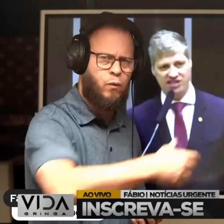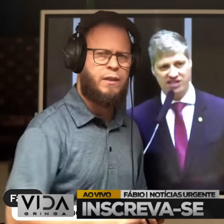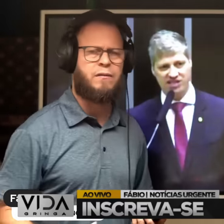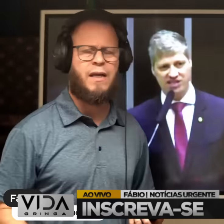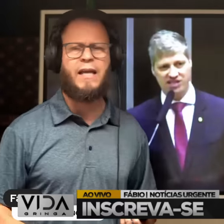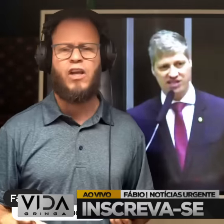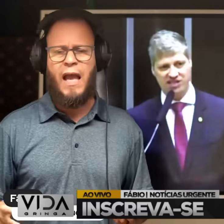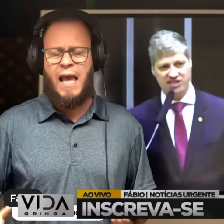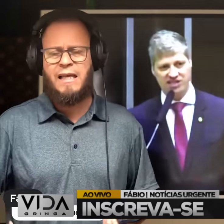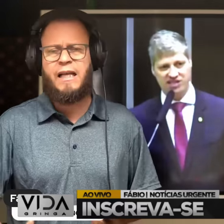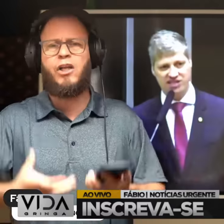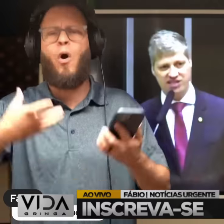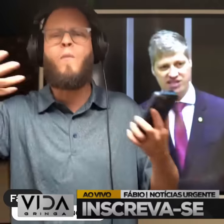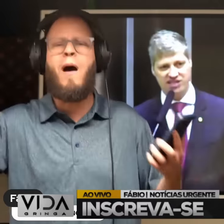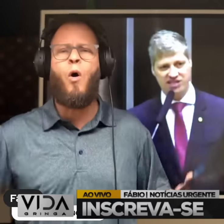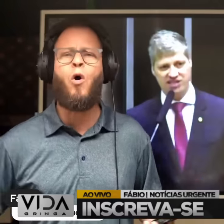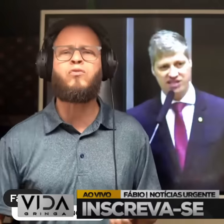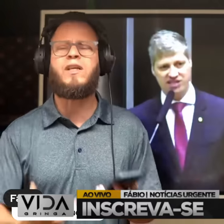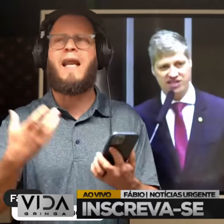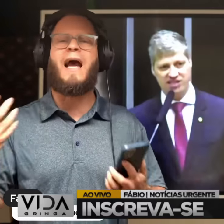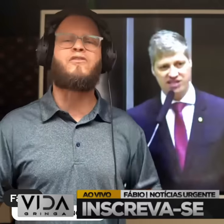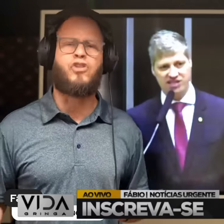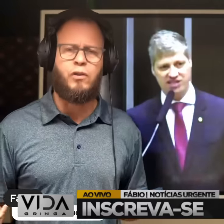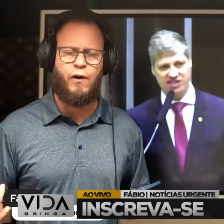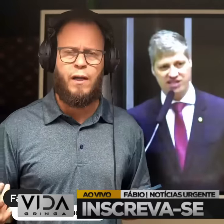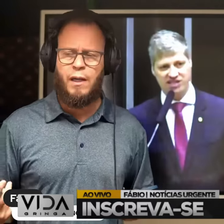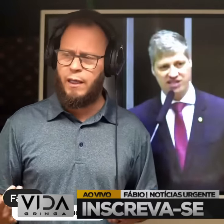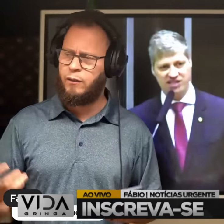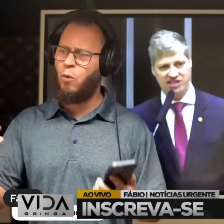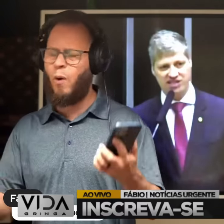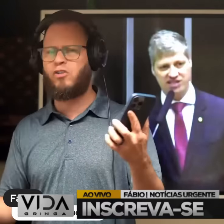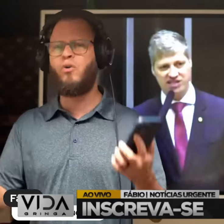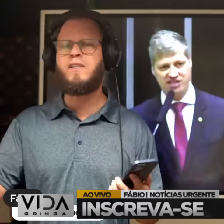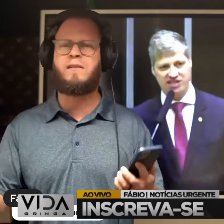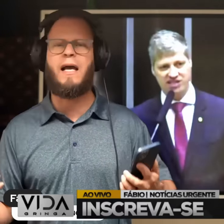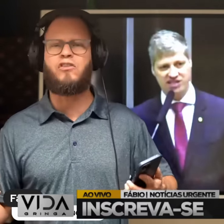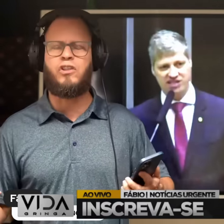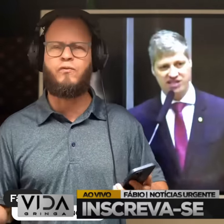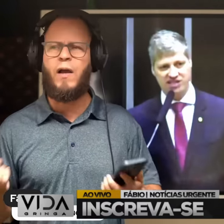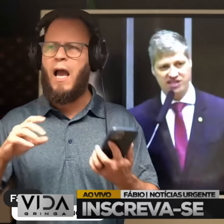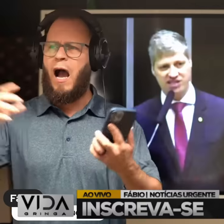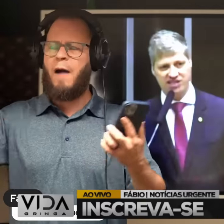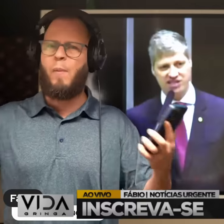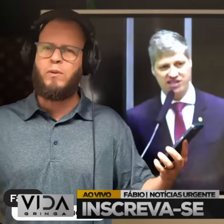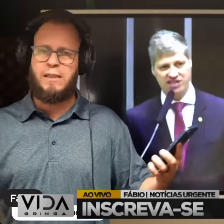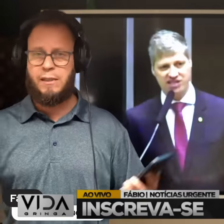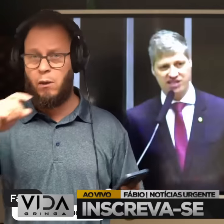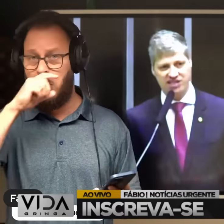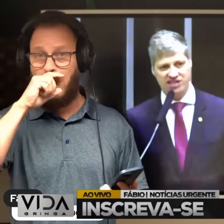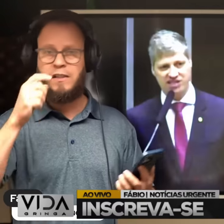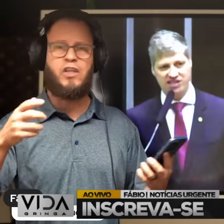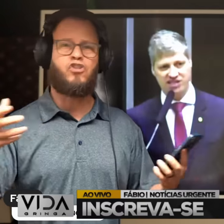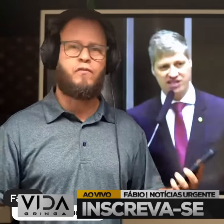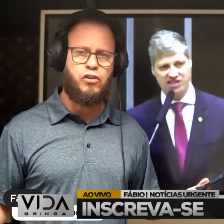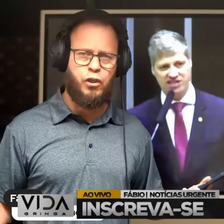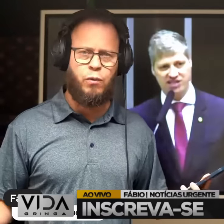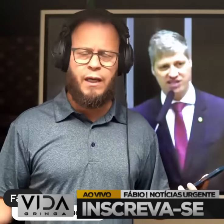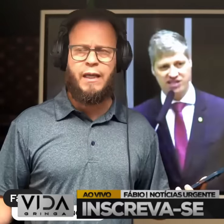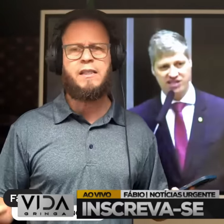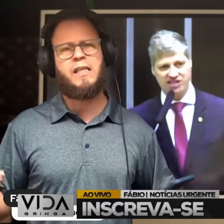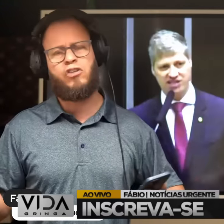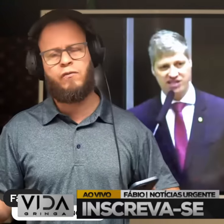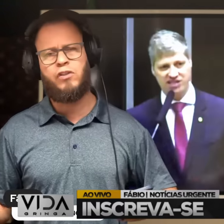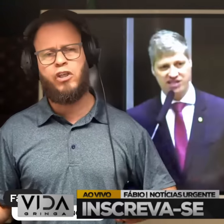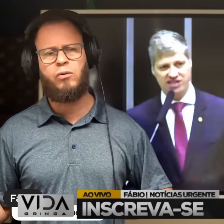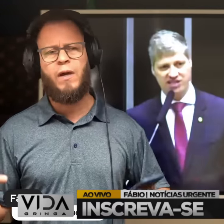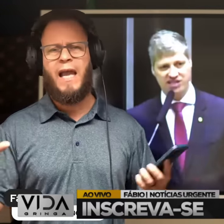falei um ano atrás, ela criou uma outra narrativa. Então, com as duas narrativas, a população se dividiu. E